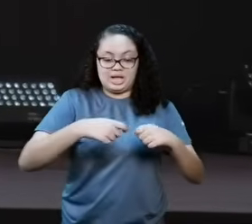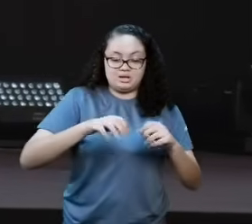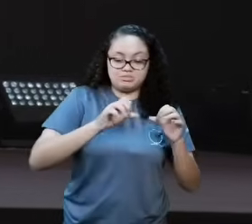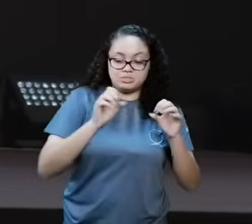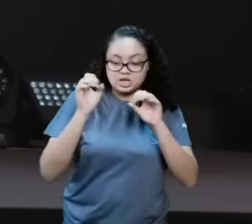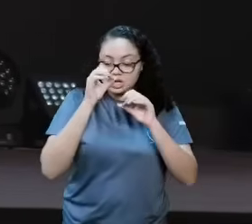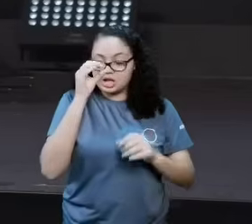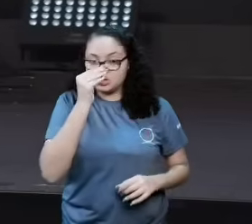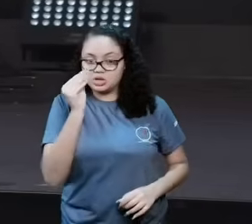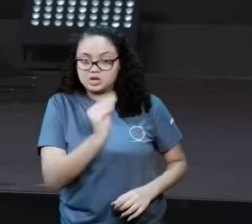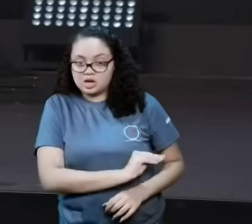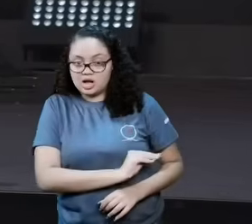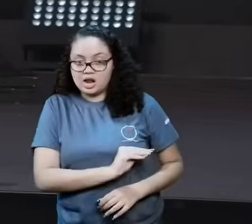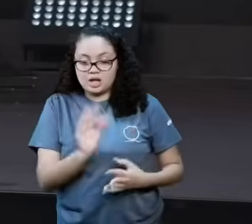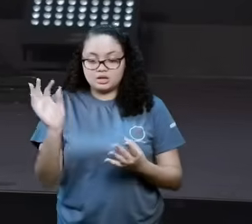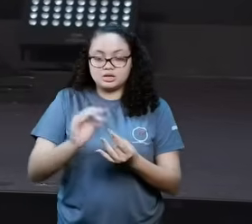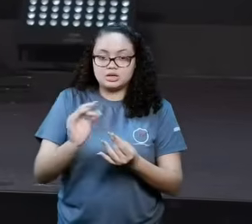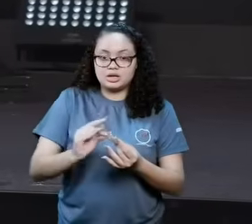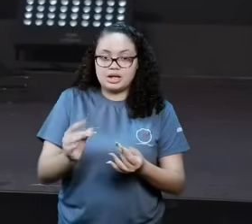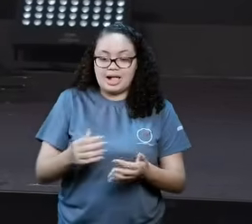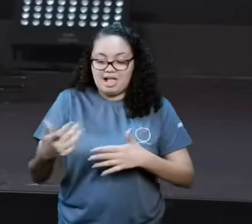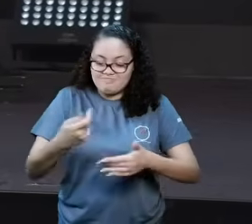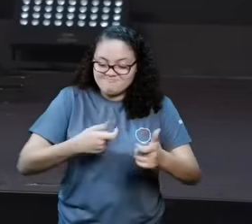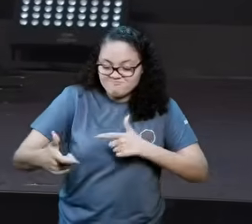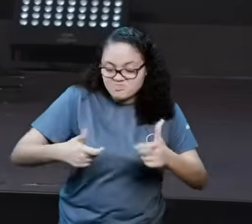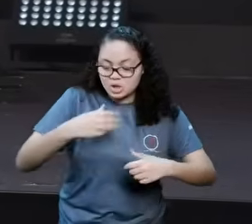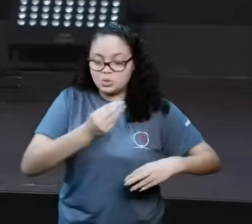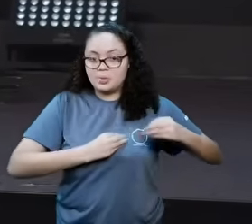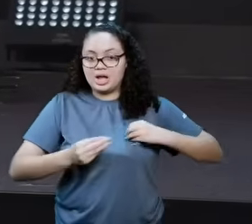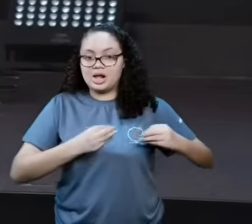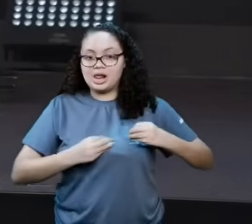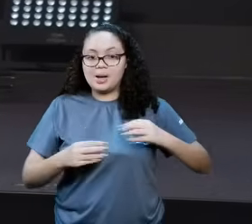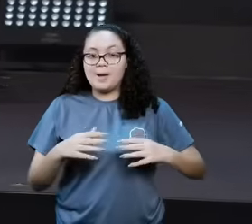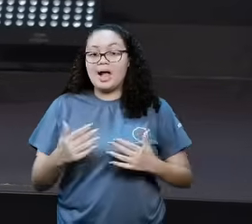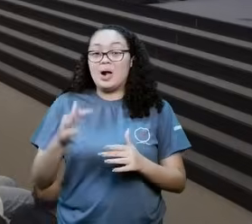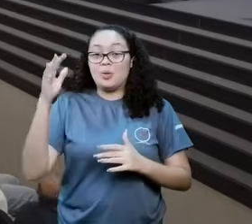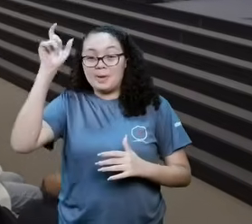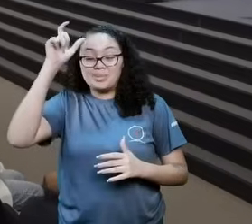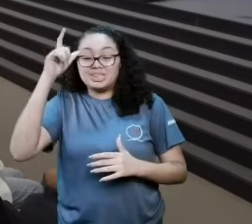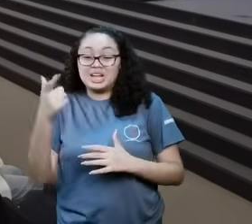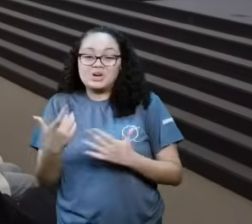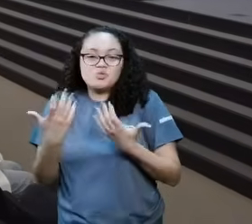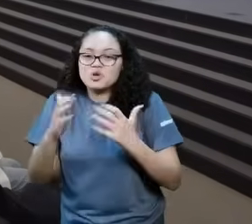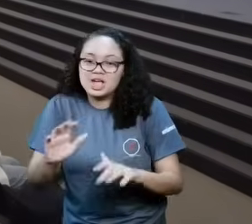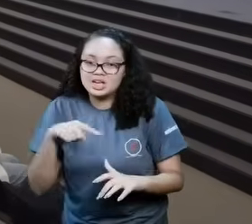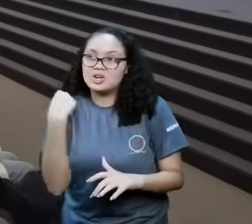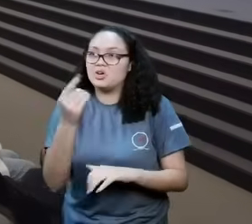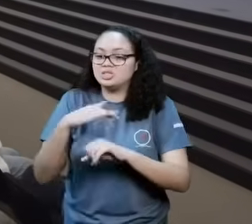ser espiritual. Isso é a guerra do pecado, porque o diabo não quer que nós tenhamos relacionamento diário com Deus.